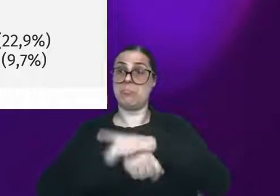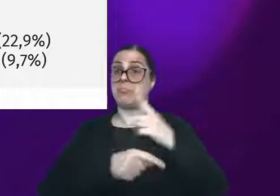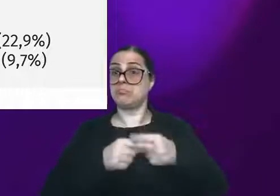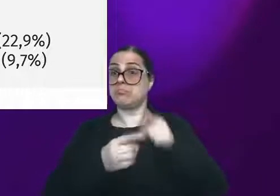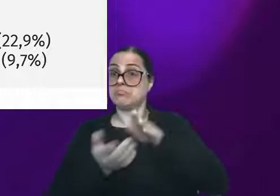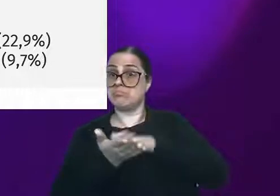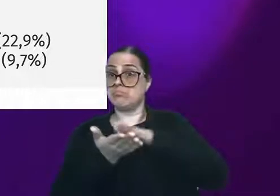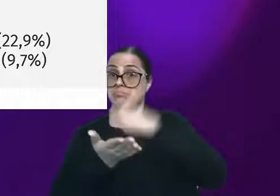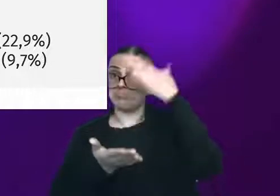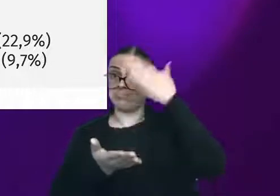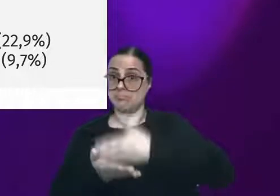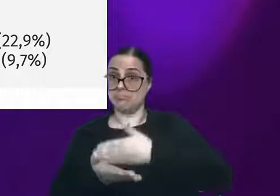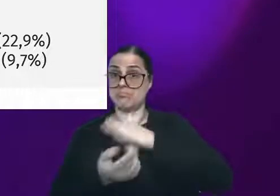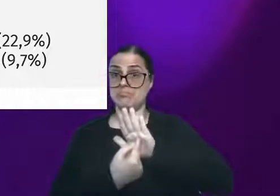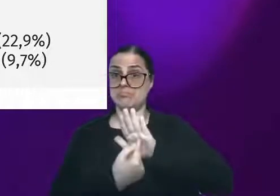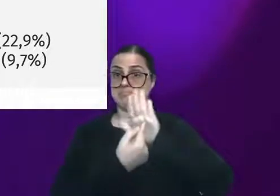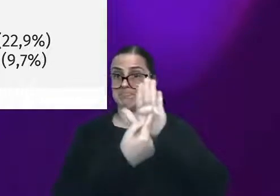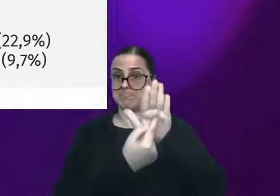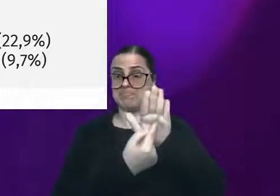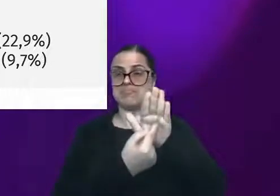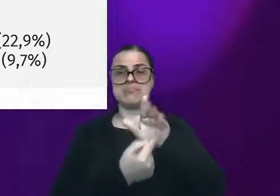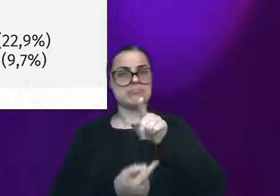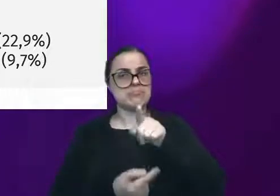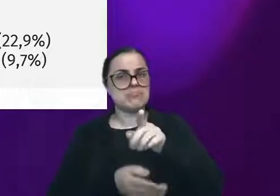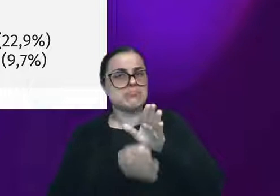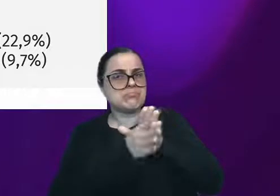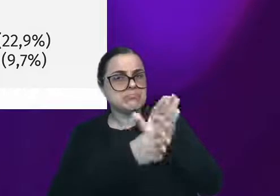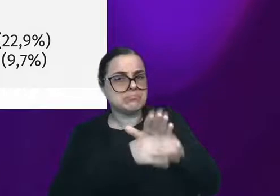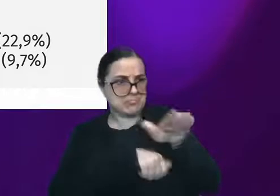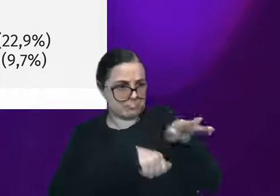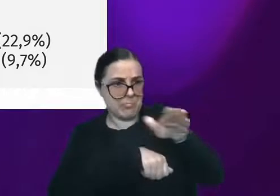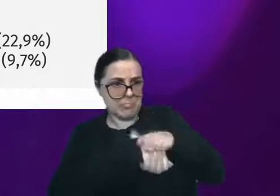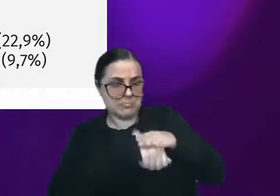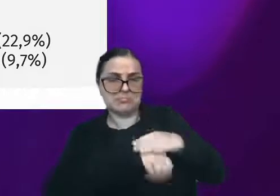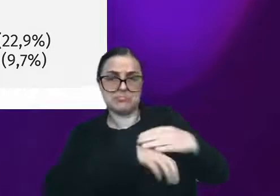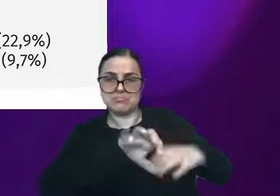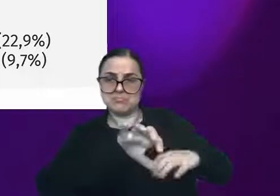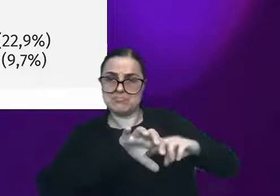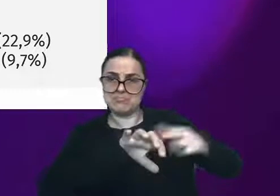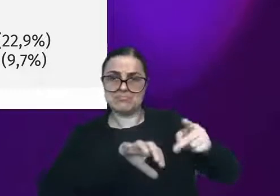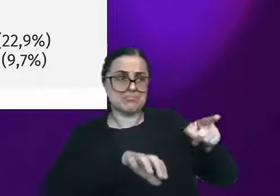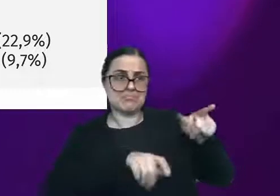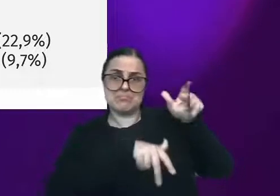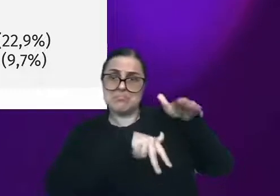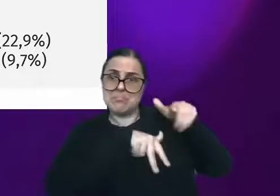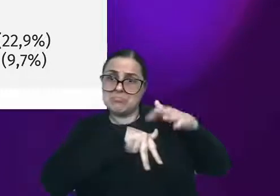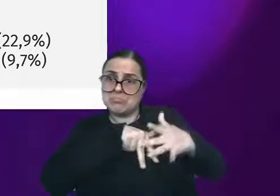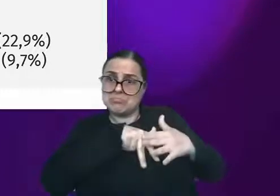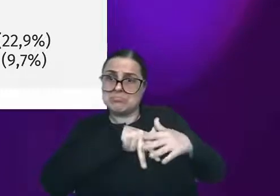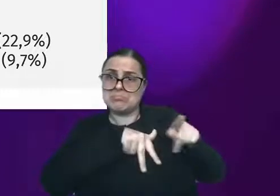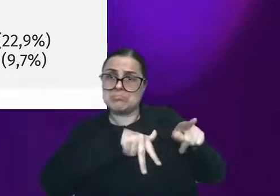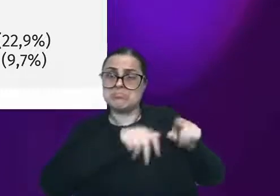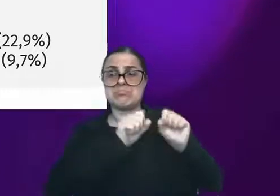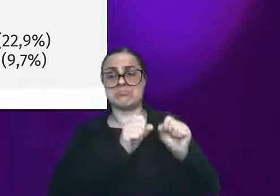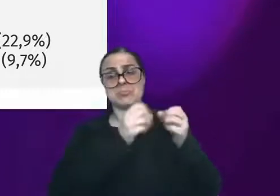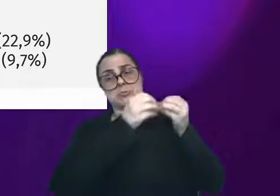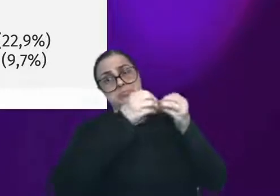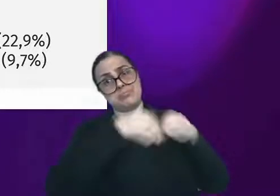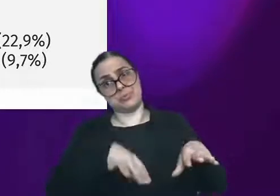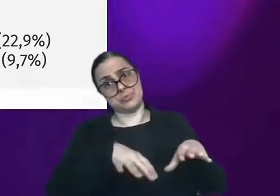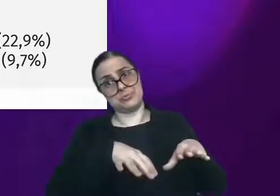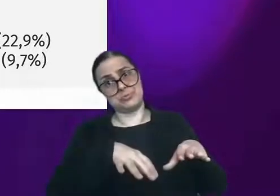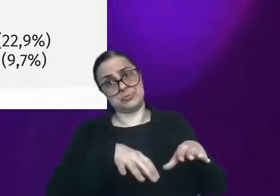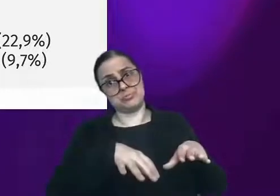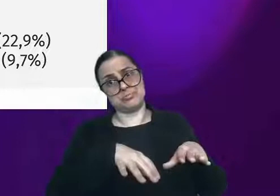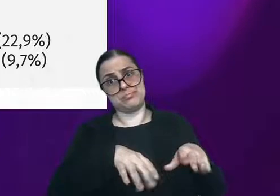porque se você indica mal um transplante, você acaba tendo um prejuízo do paciente e também do órgão que poderia ser doado para um outro